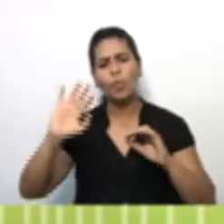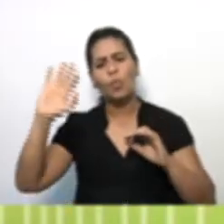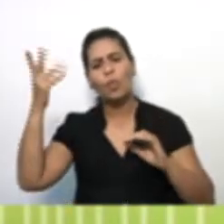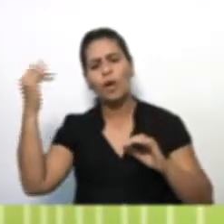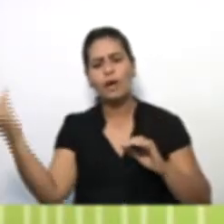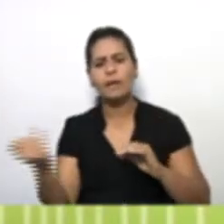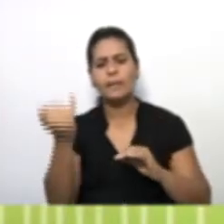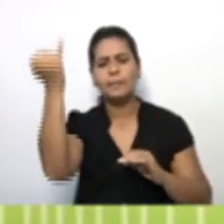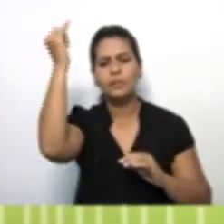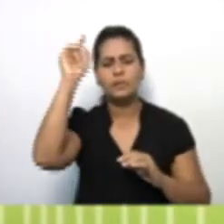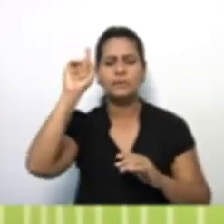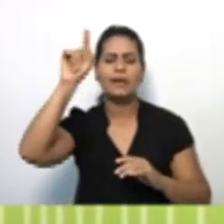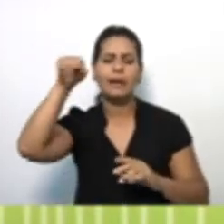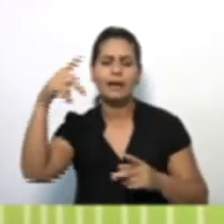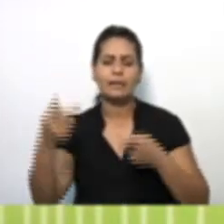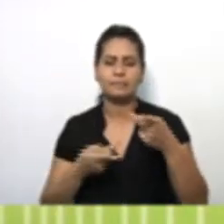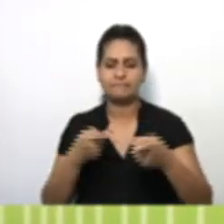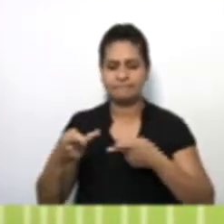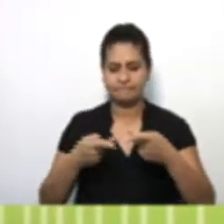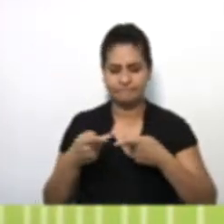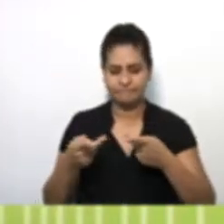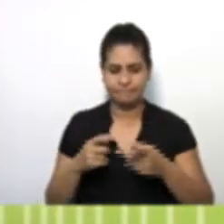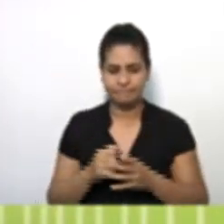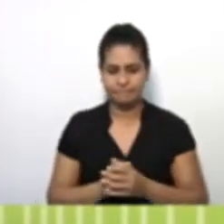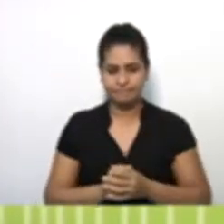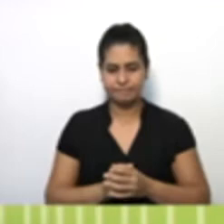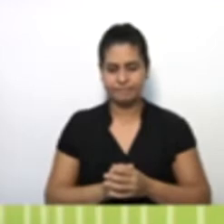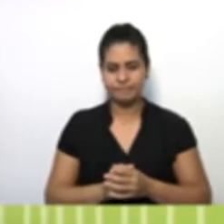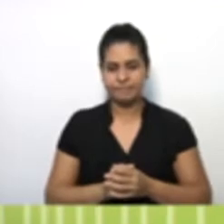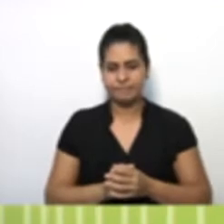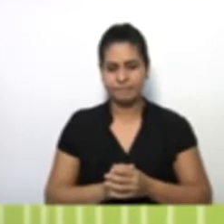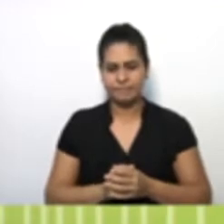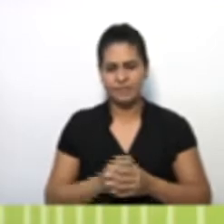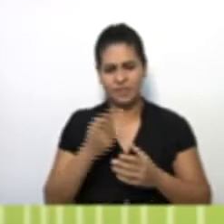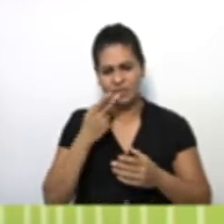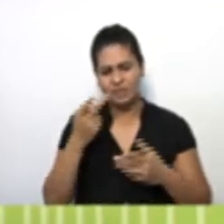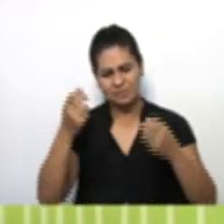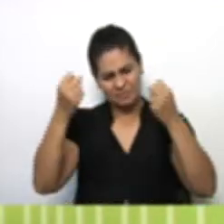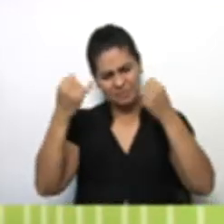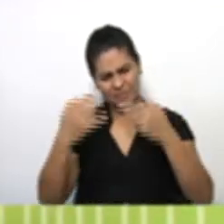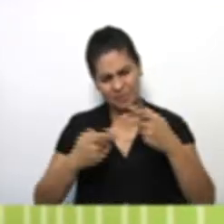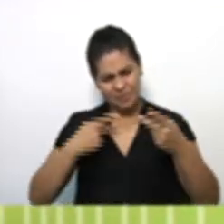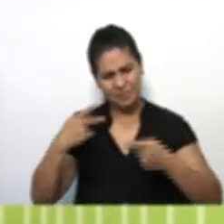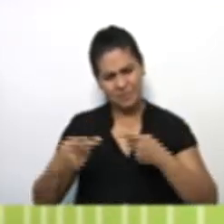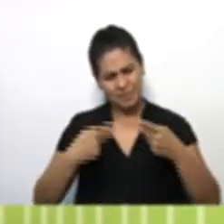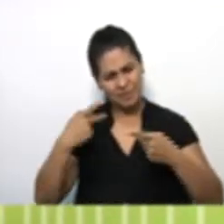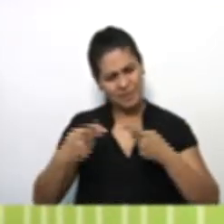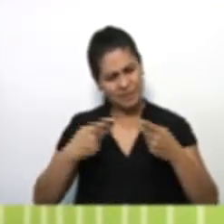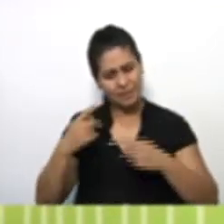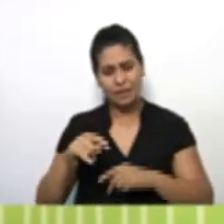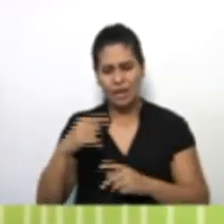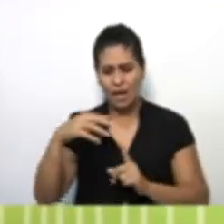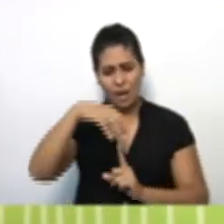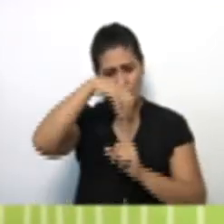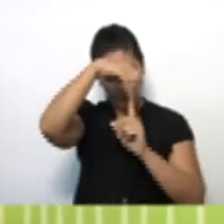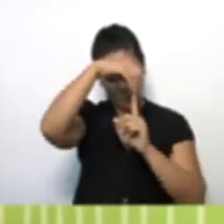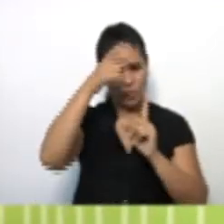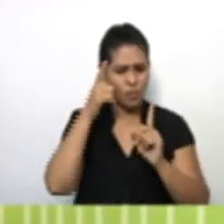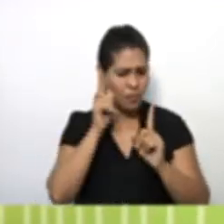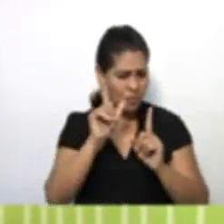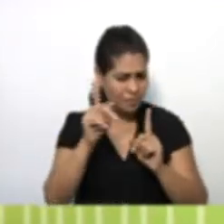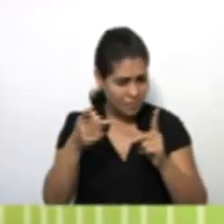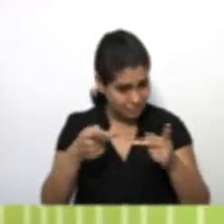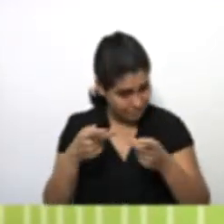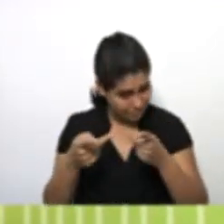a importância de planejar? Meu querido, nós falamos tanto aqui. Essa questão número 1. Se você respondeu a questão número 1,